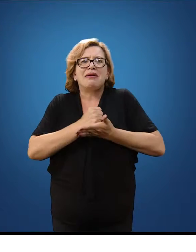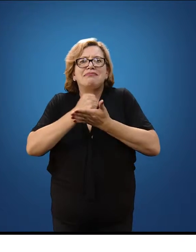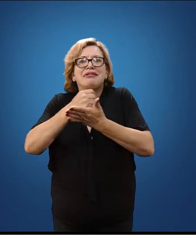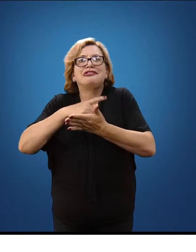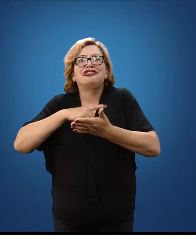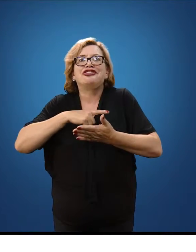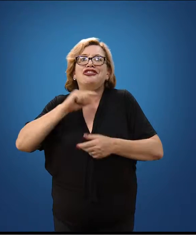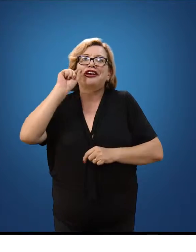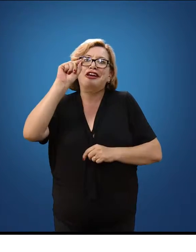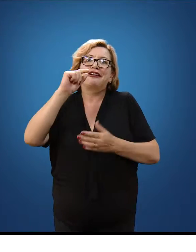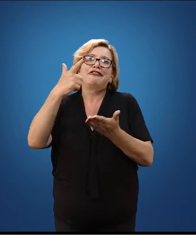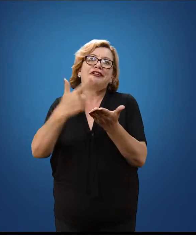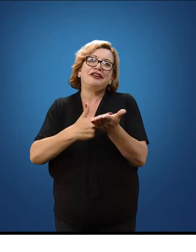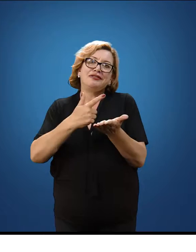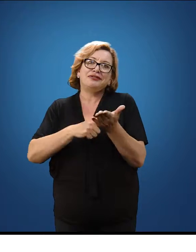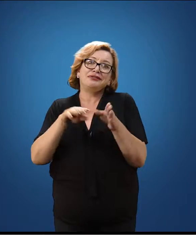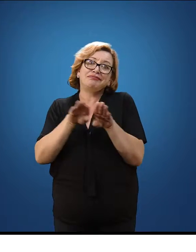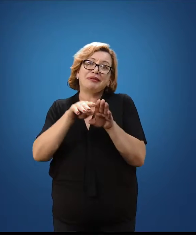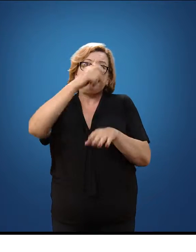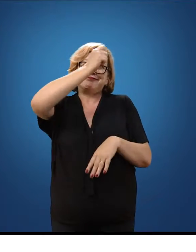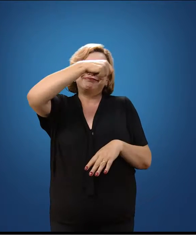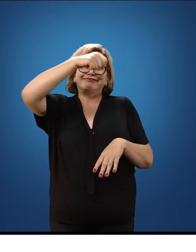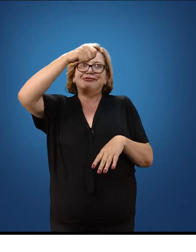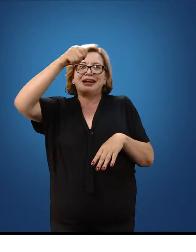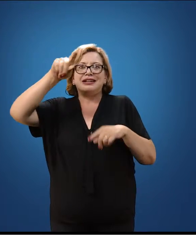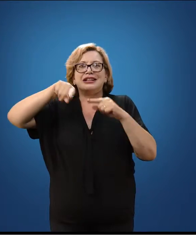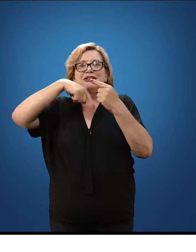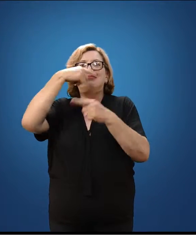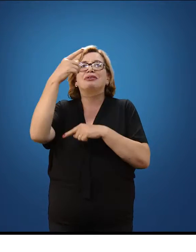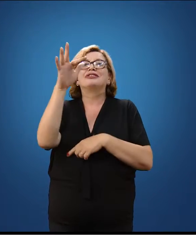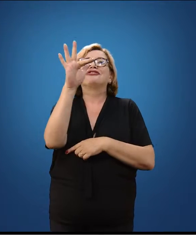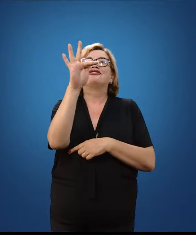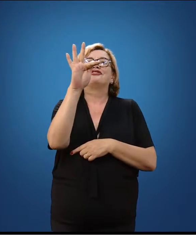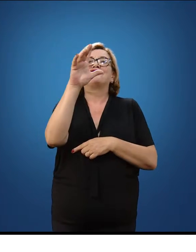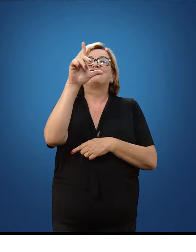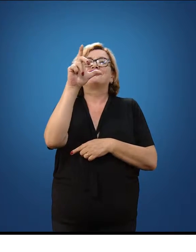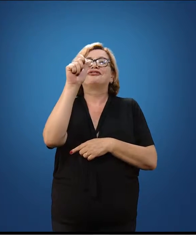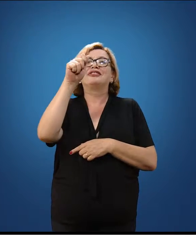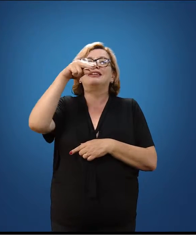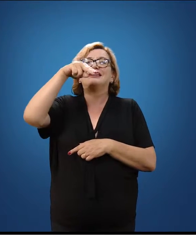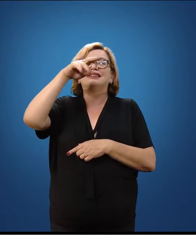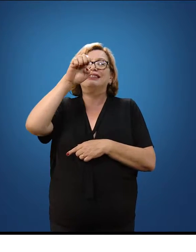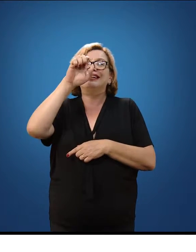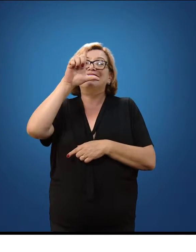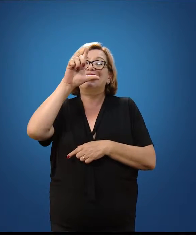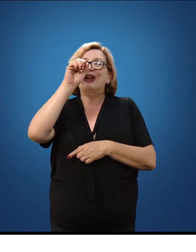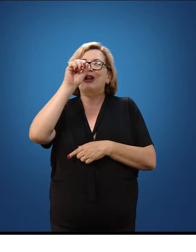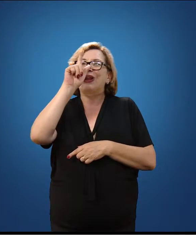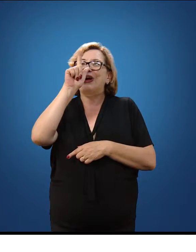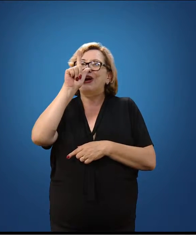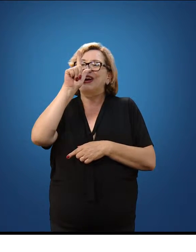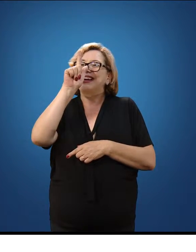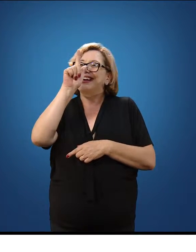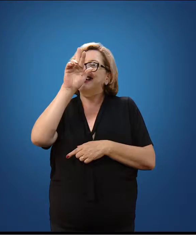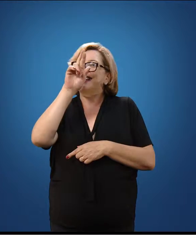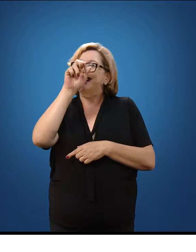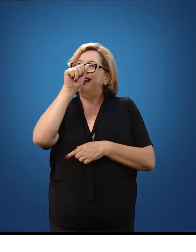livro didático e o quadro de giz. De repente veio o flanelógrafo, que acho que vocês nem conhecem, né, o